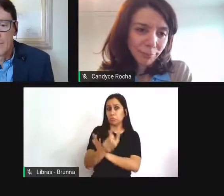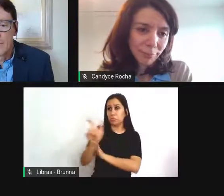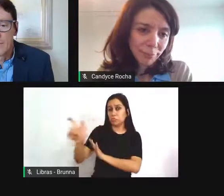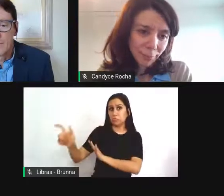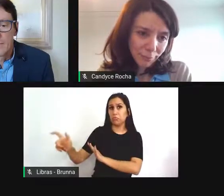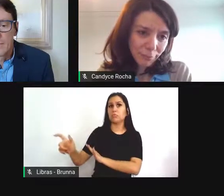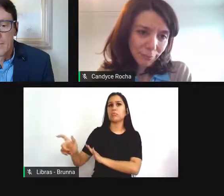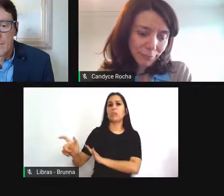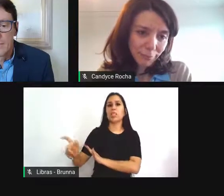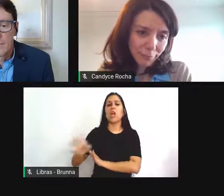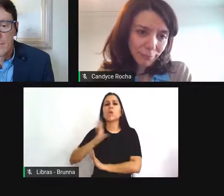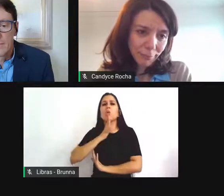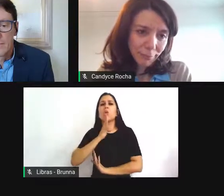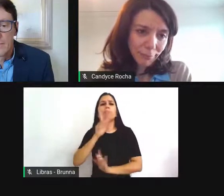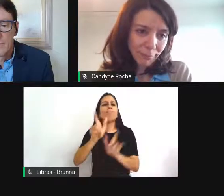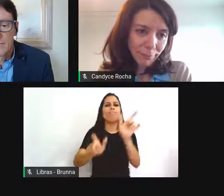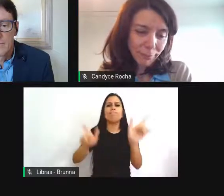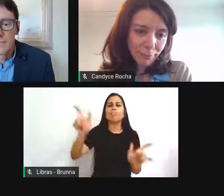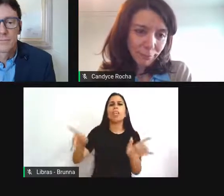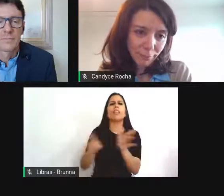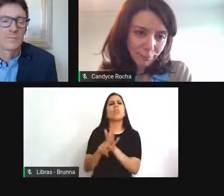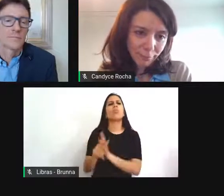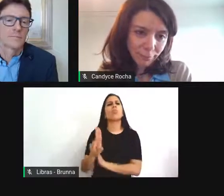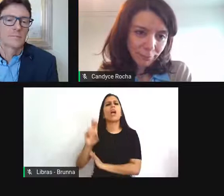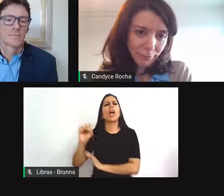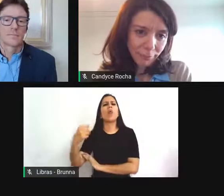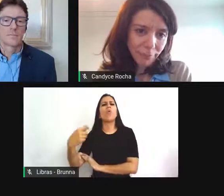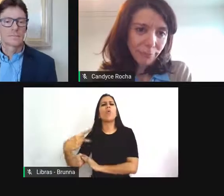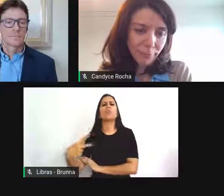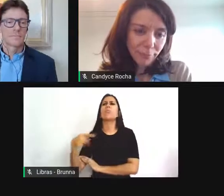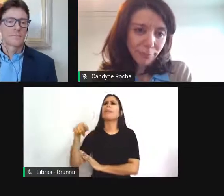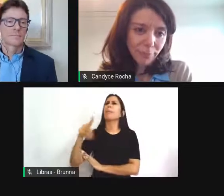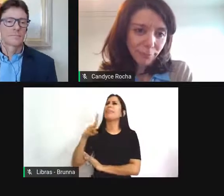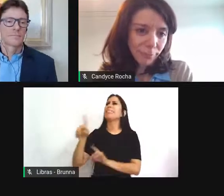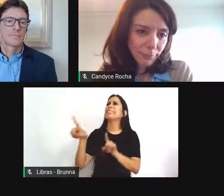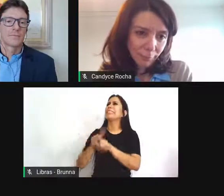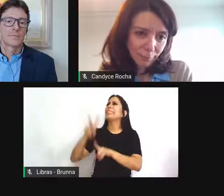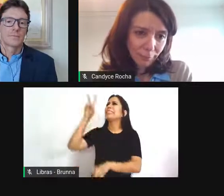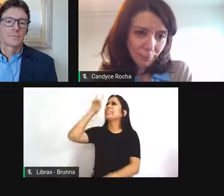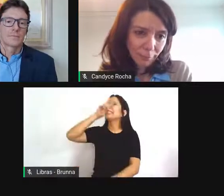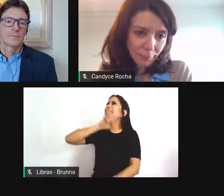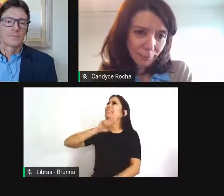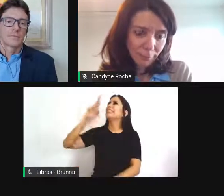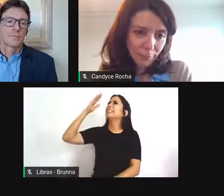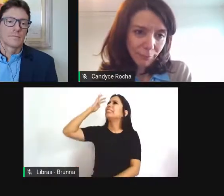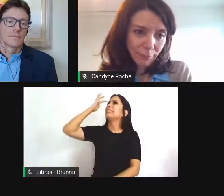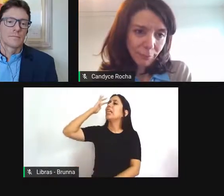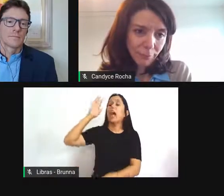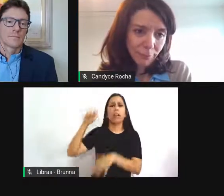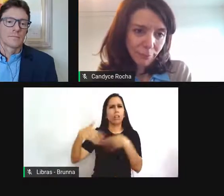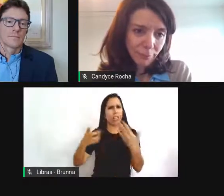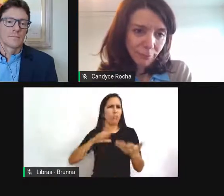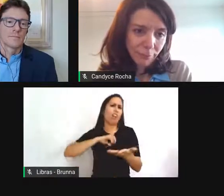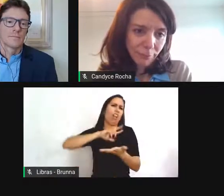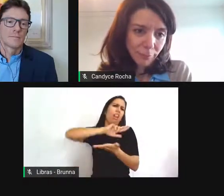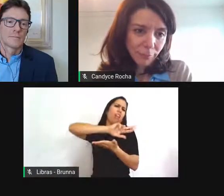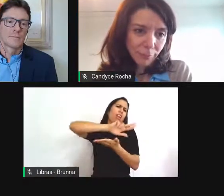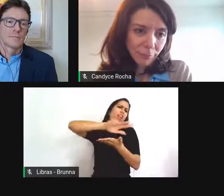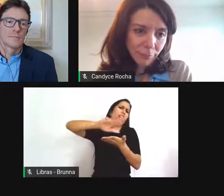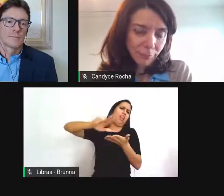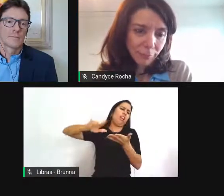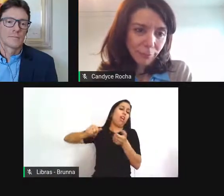esses repositórios. O GitHub tem um da USP, que eu não me lembro qual é o nome, que também é sério. Então, há uma série de pequenos